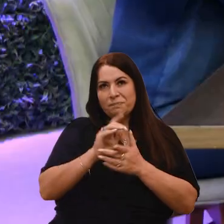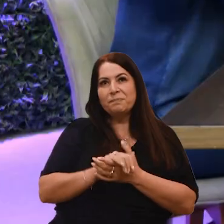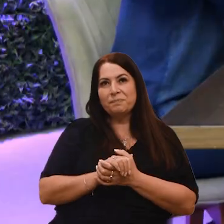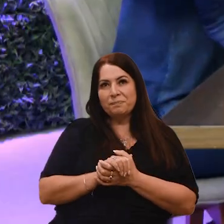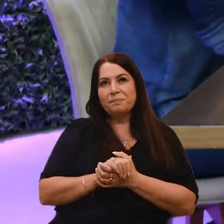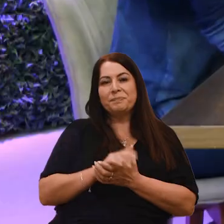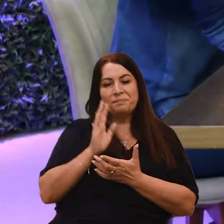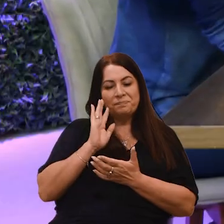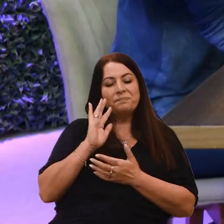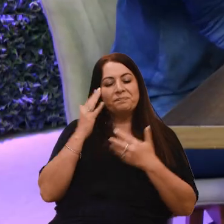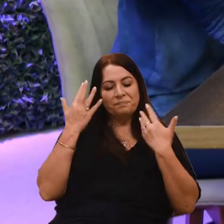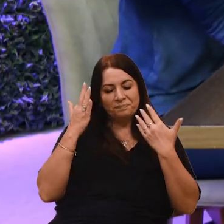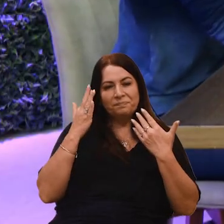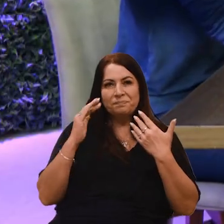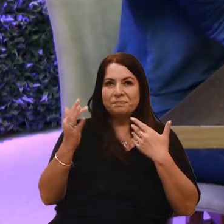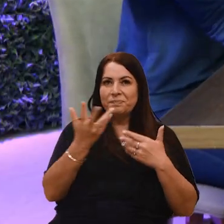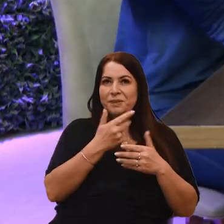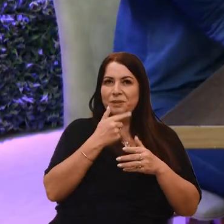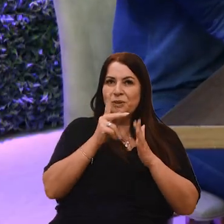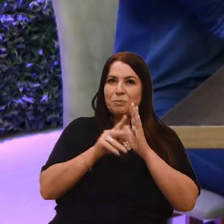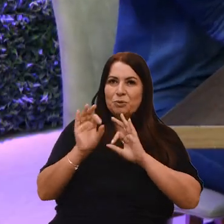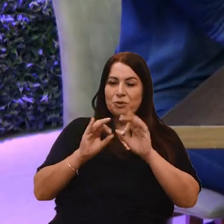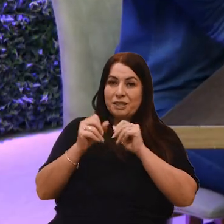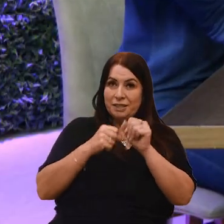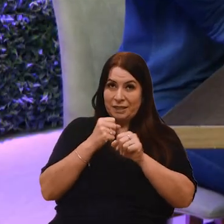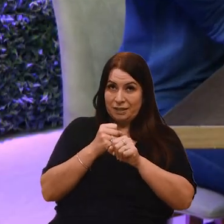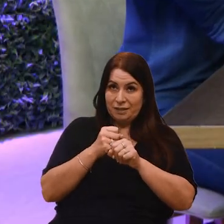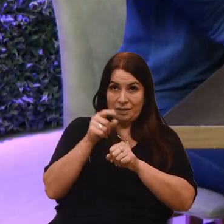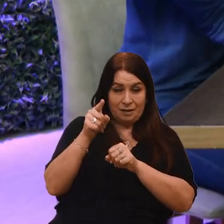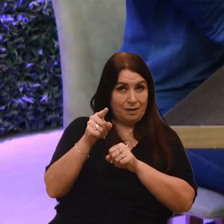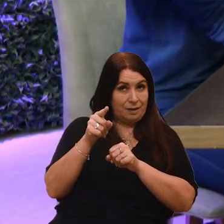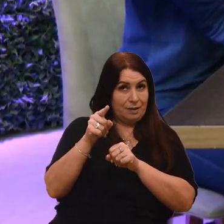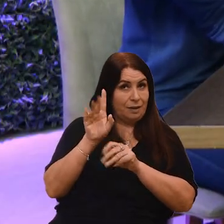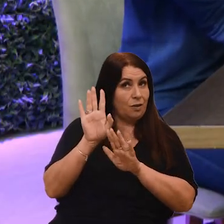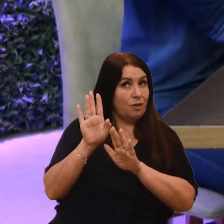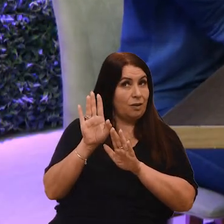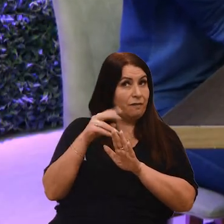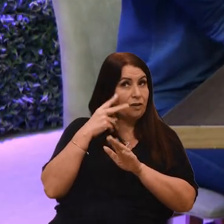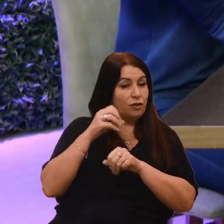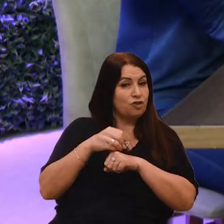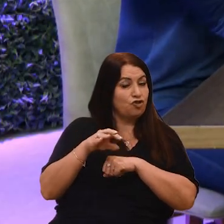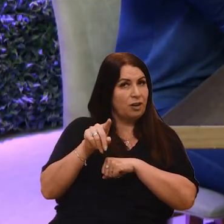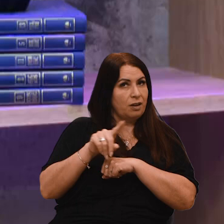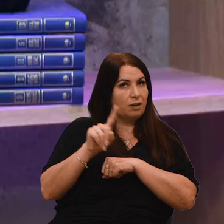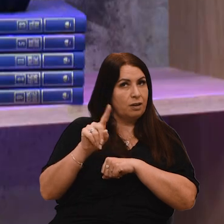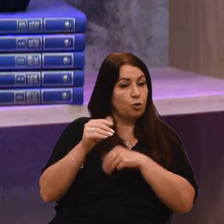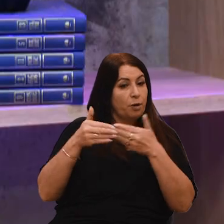Que legal, parabéns por todo o projeto esse ano. E ali, ó, a vereadora já deu a dica, né?